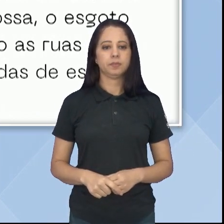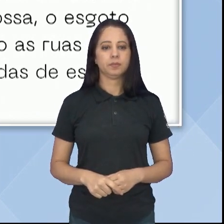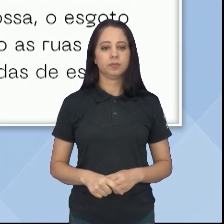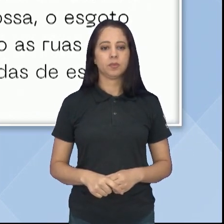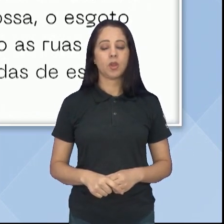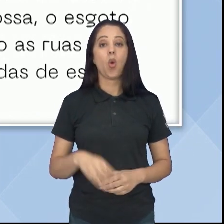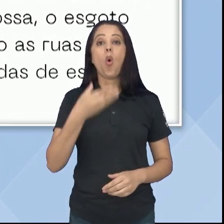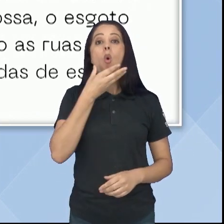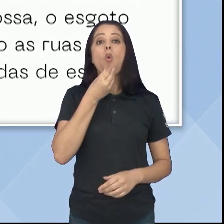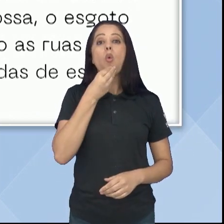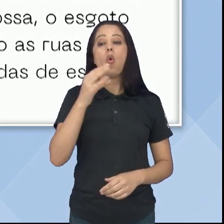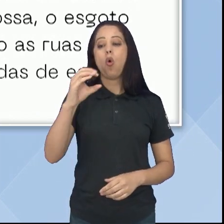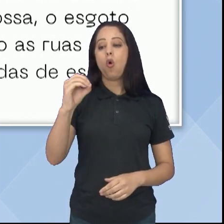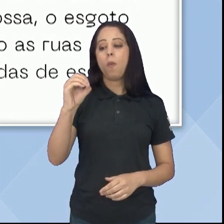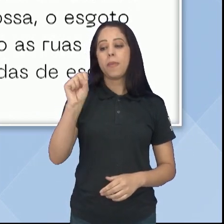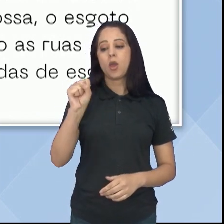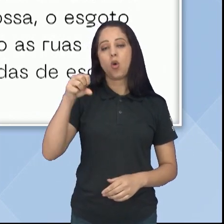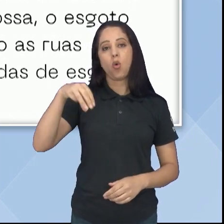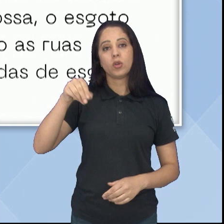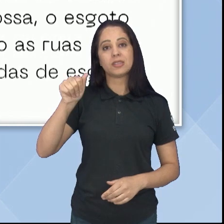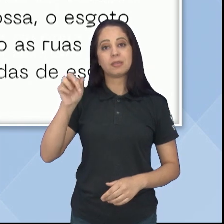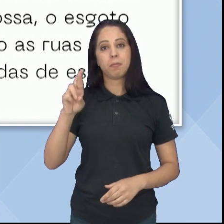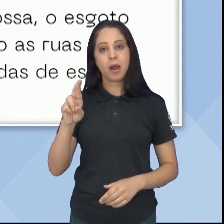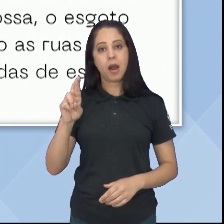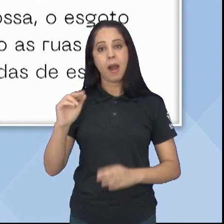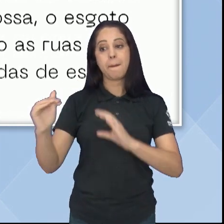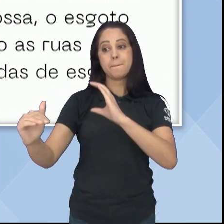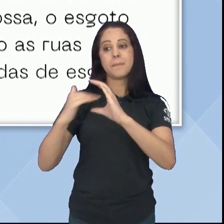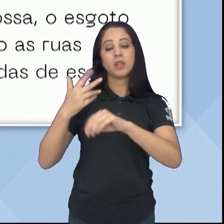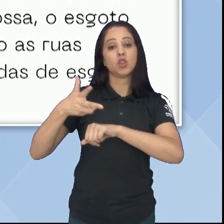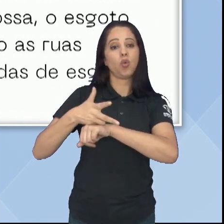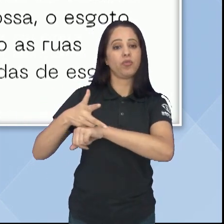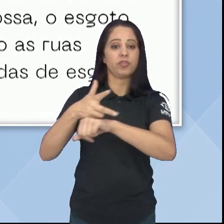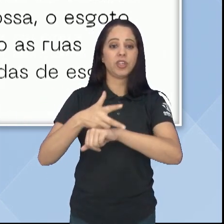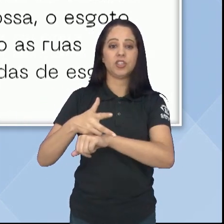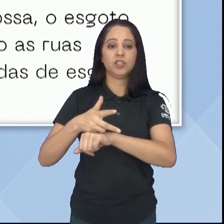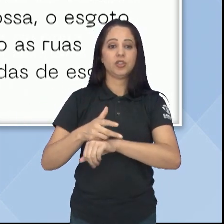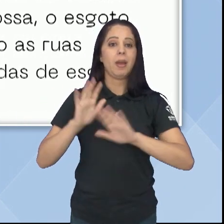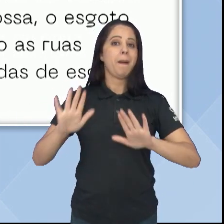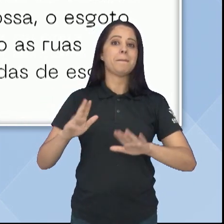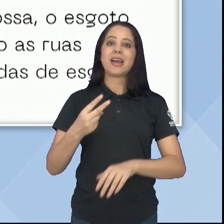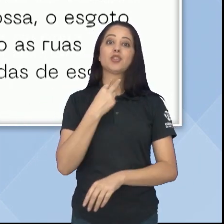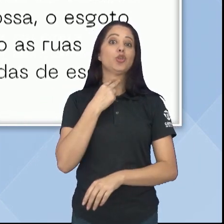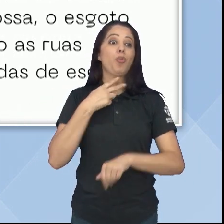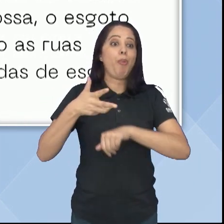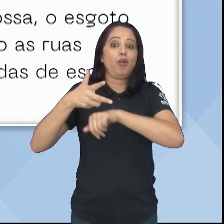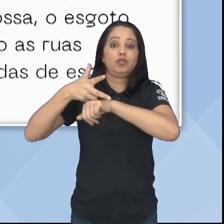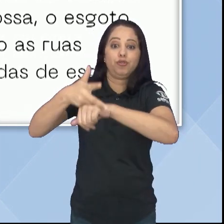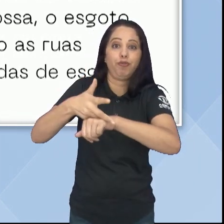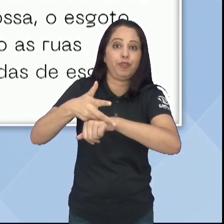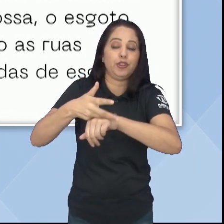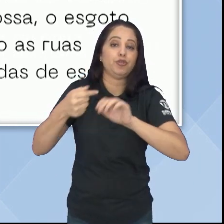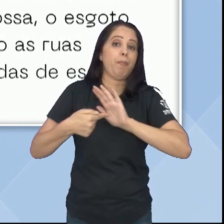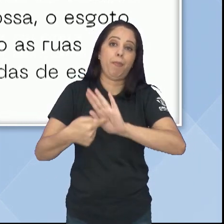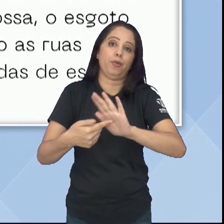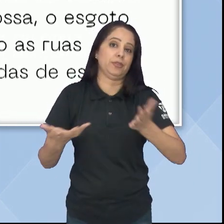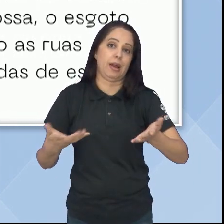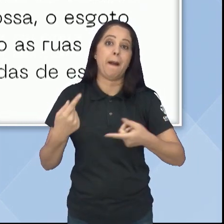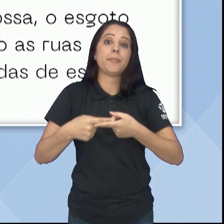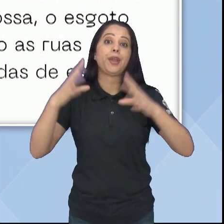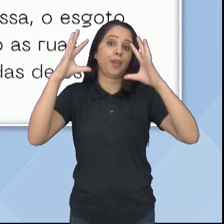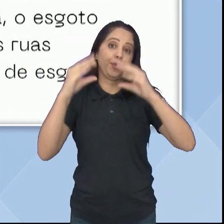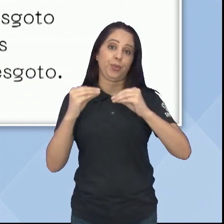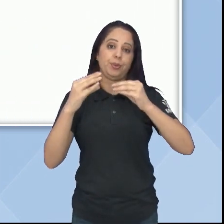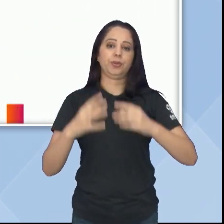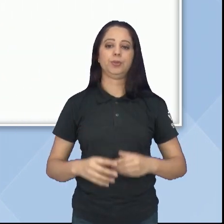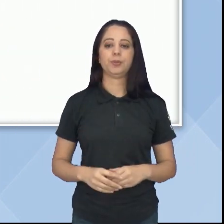me mandou esse vídeo hoje de manhã, mas o vídeo dele eu não posso passar porque ele filma à noite, porque ele trabalha. Pode passar outro